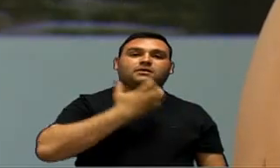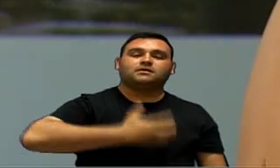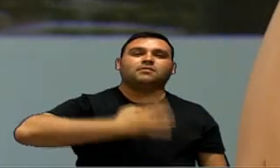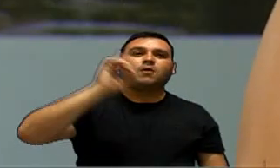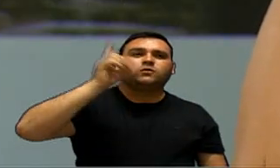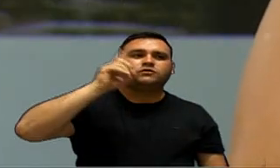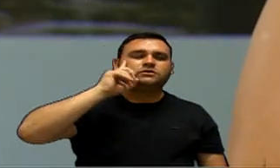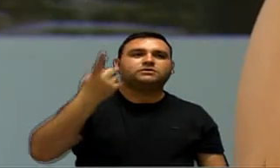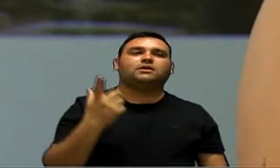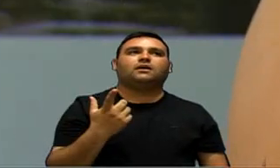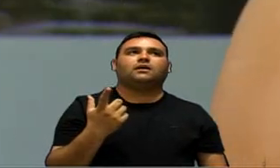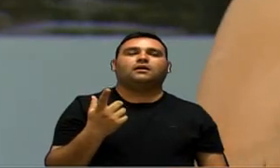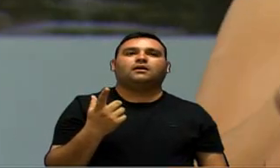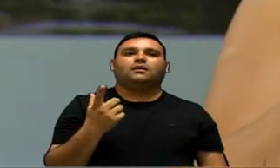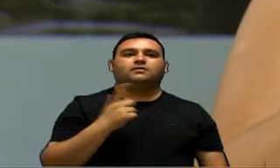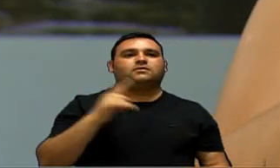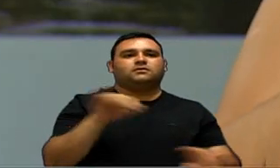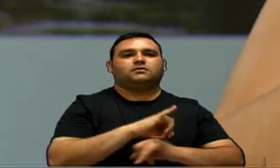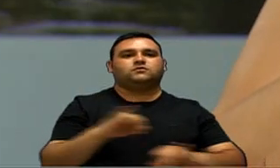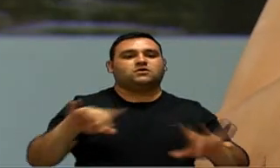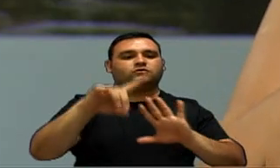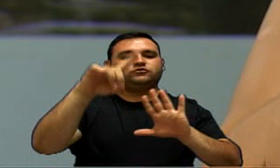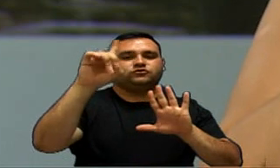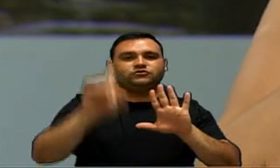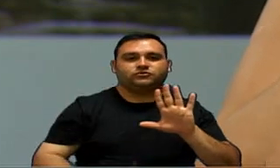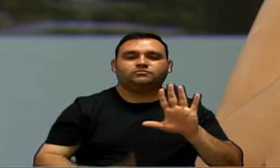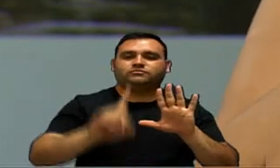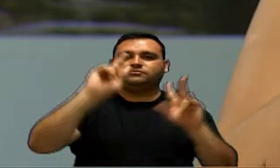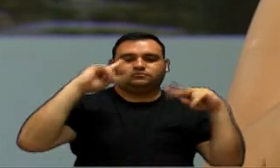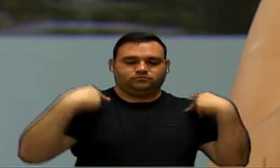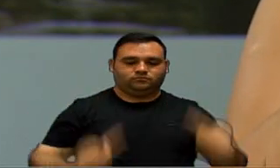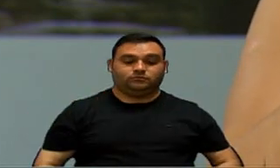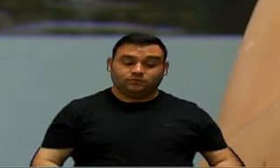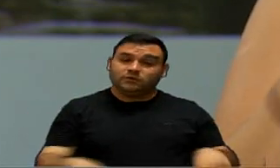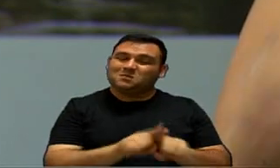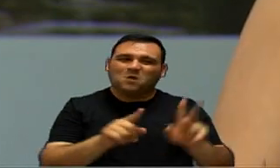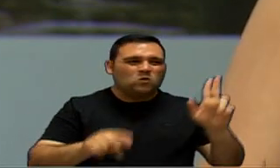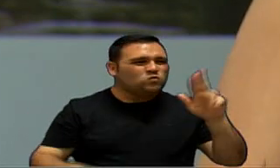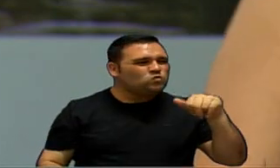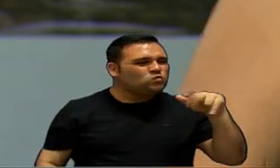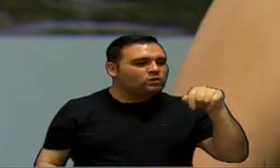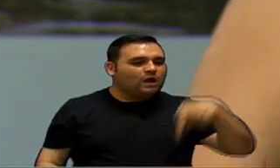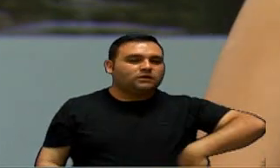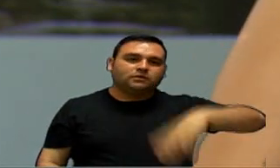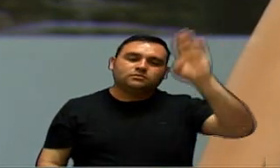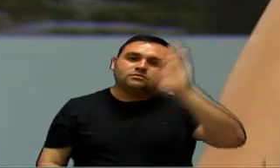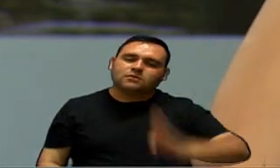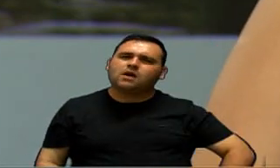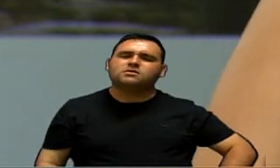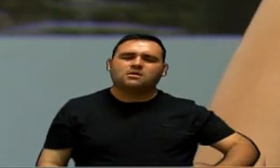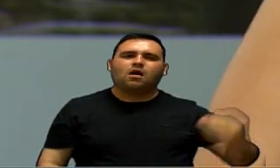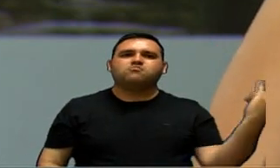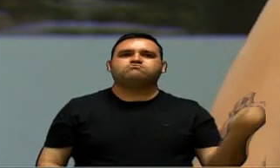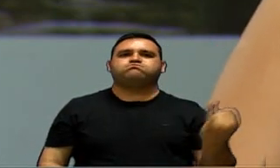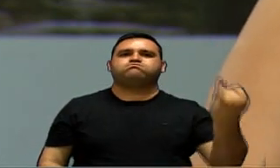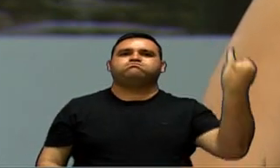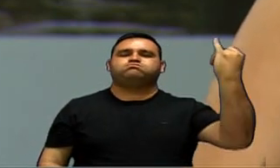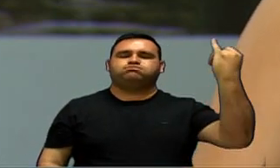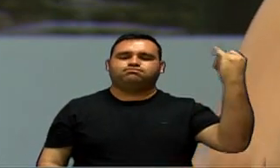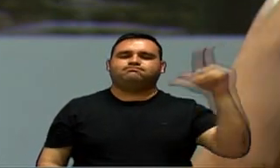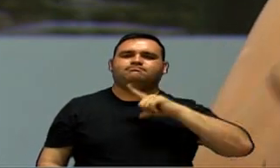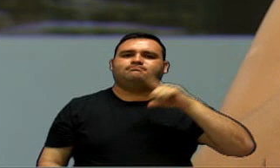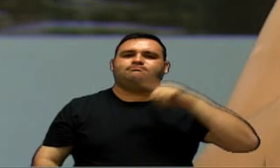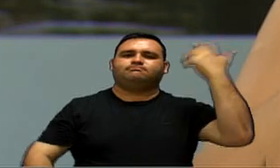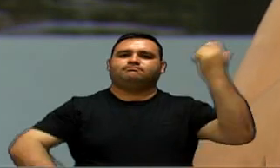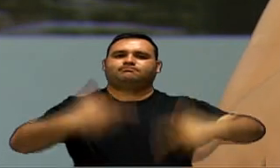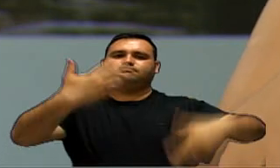dia, né, da Declaração dos Direitos Humanos, e nunca nesse país foi tão importante falar sobre